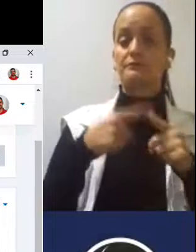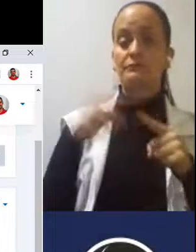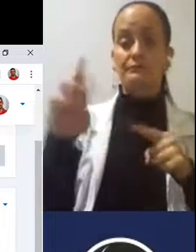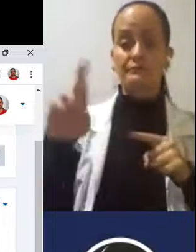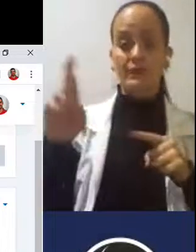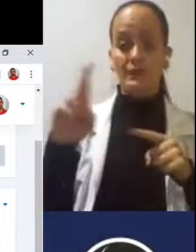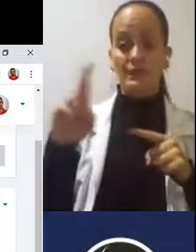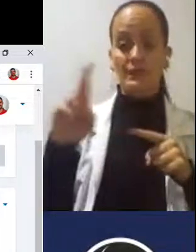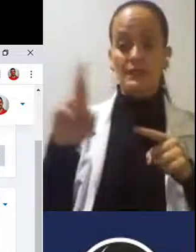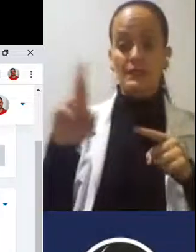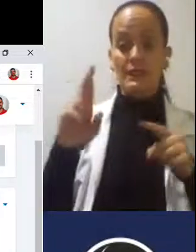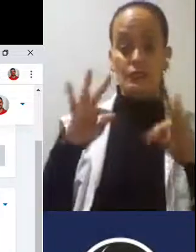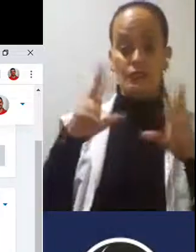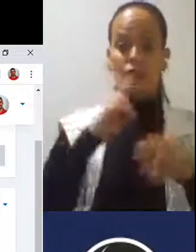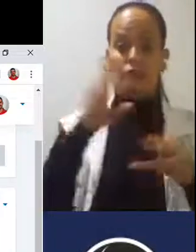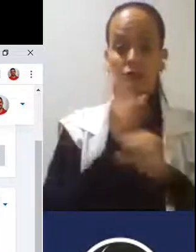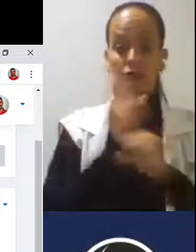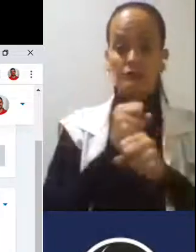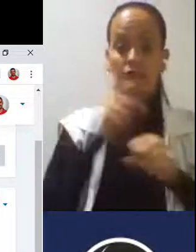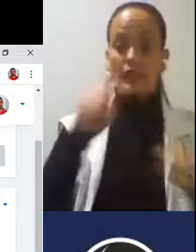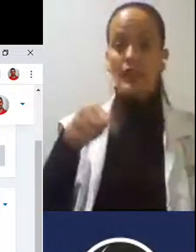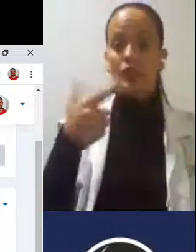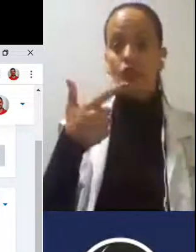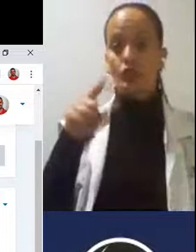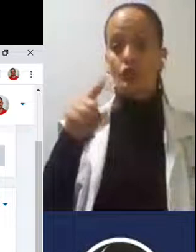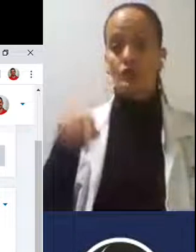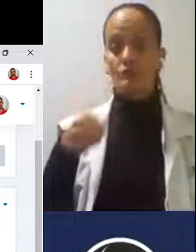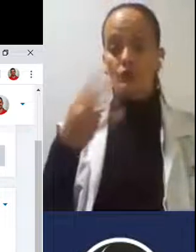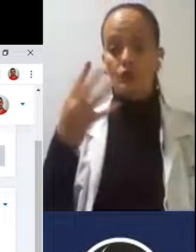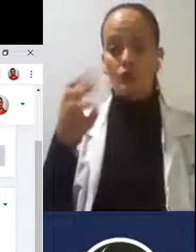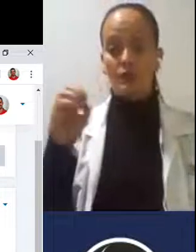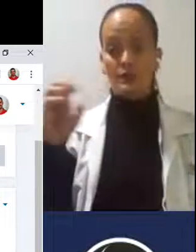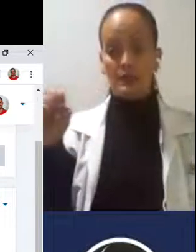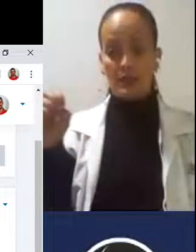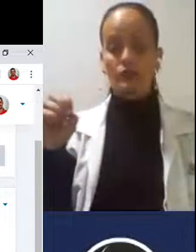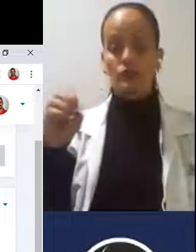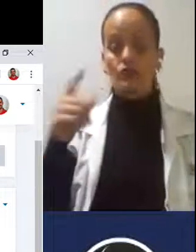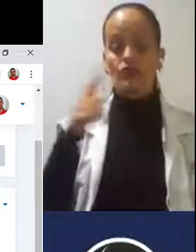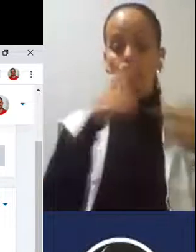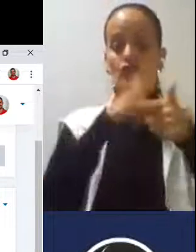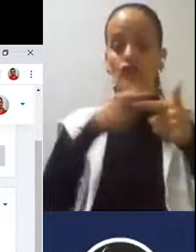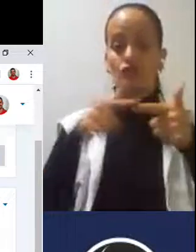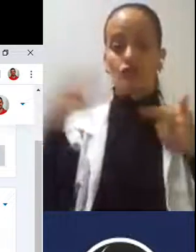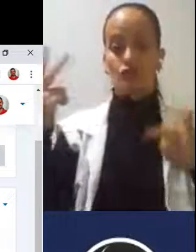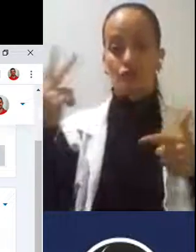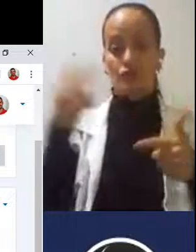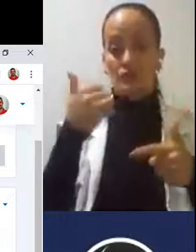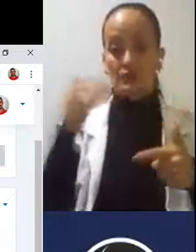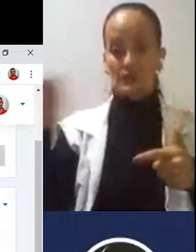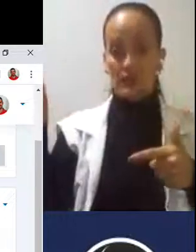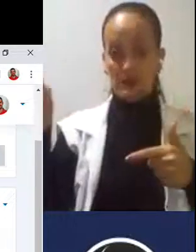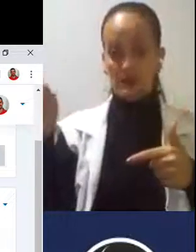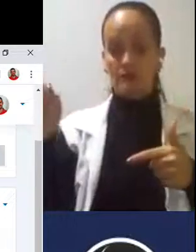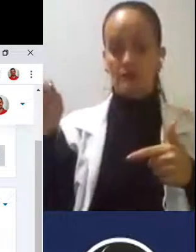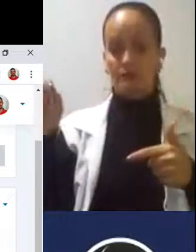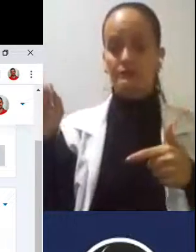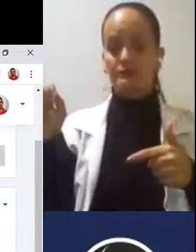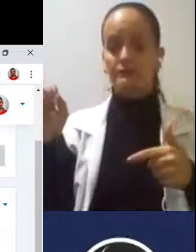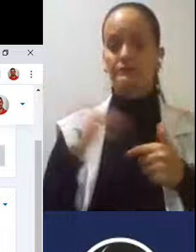é 2.400 dividido por 100. Vai dar menor do que o menor resistor, certo? No caso só desse